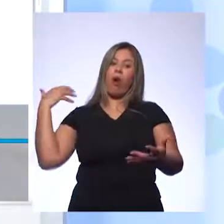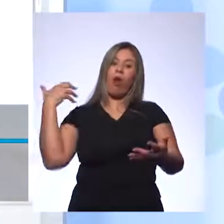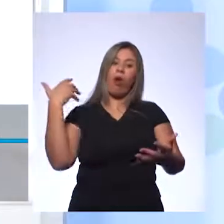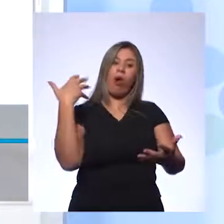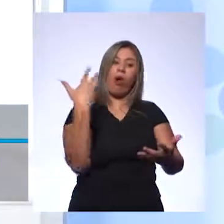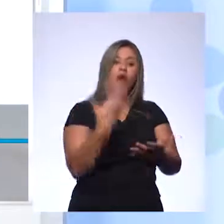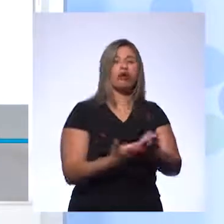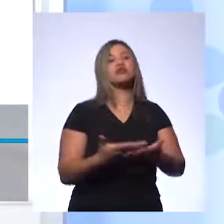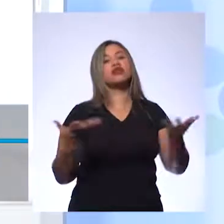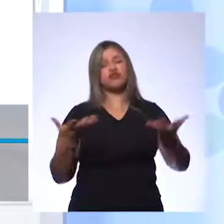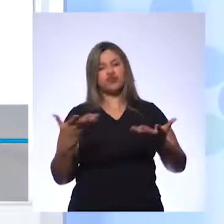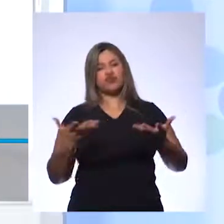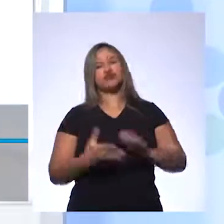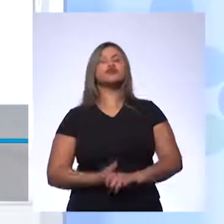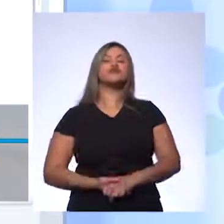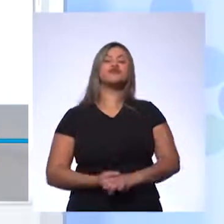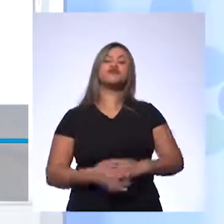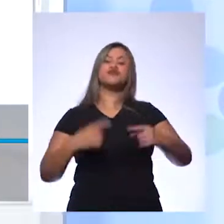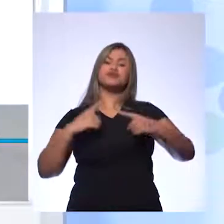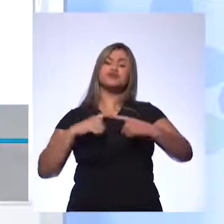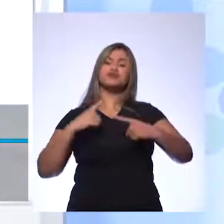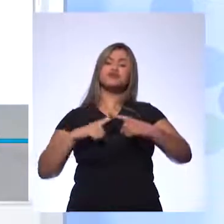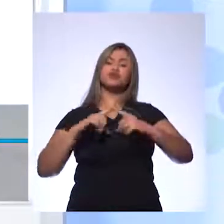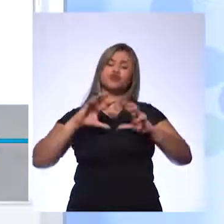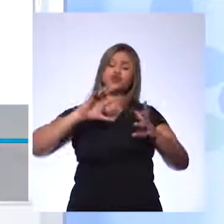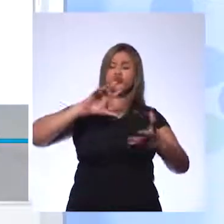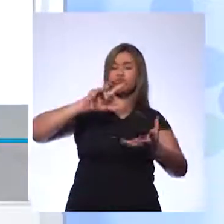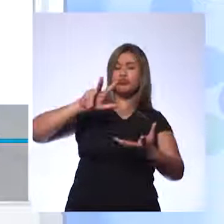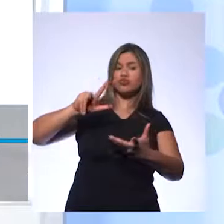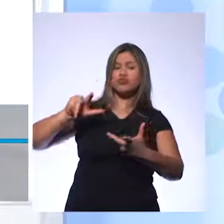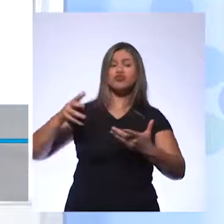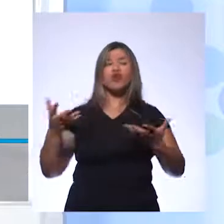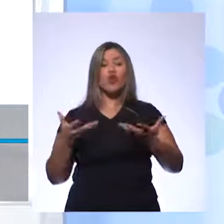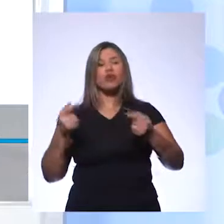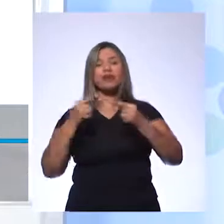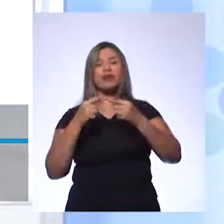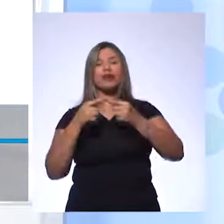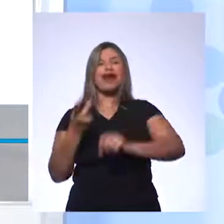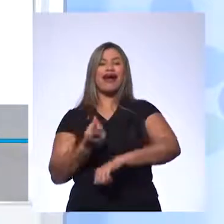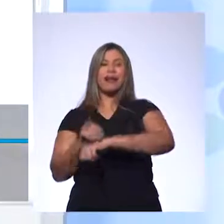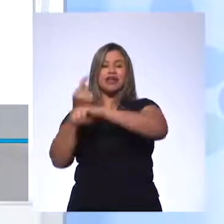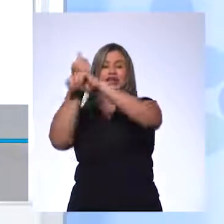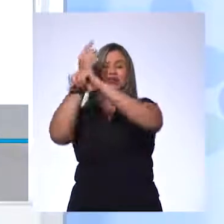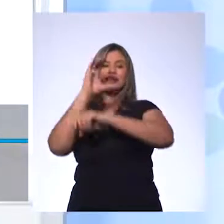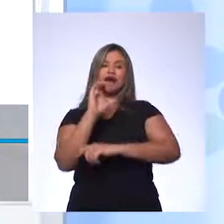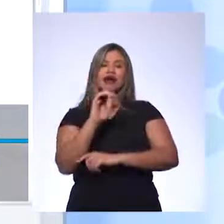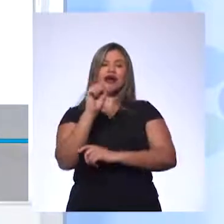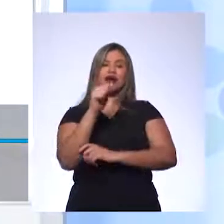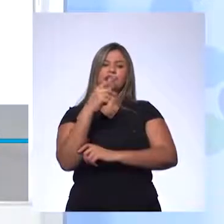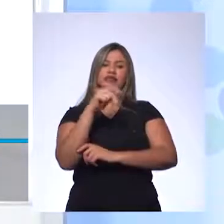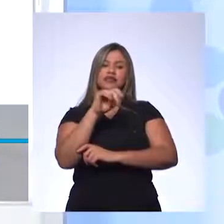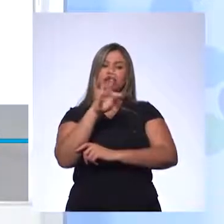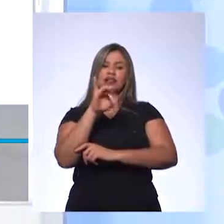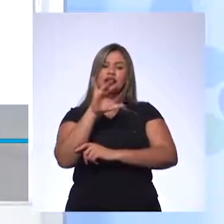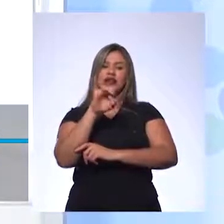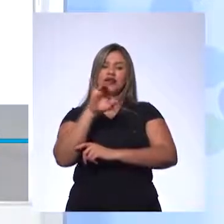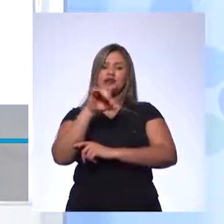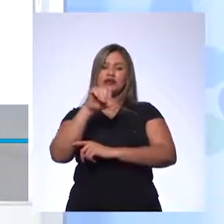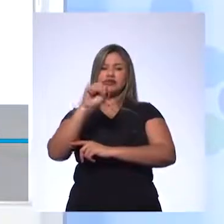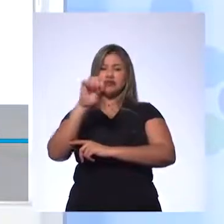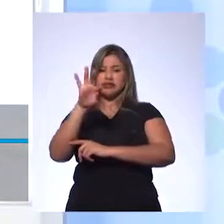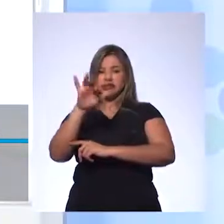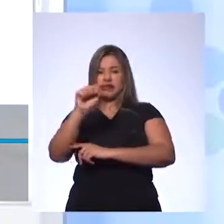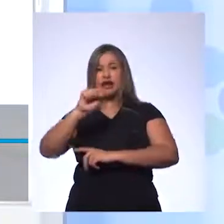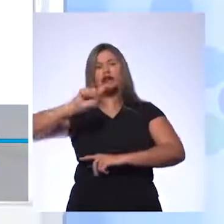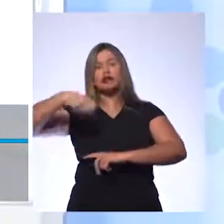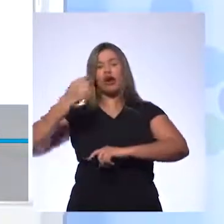estudamos essa fase da história Porque hoje o nosso mundo ele é o mundo que é capitalista que vocês ainda vão aprender um pouco mais sobre isso mas da onde